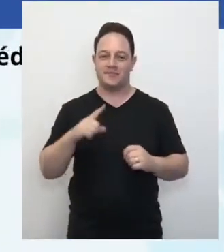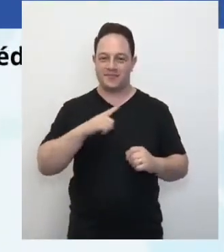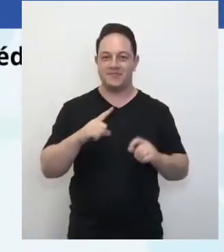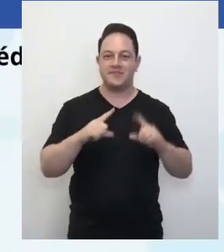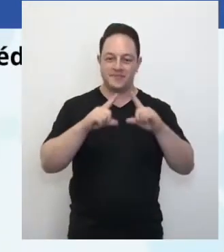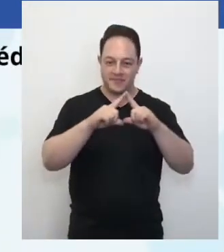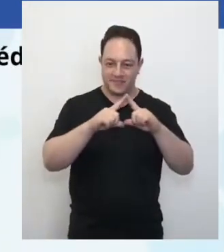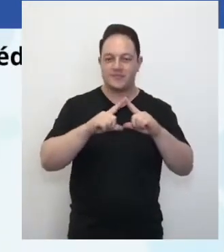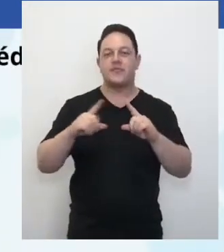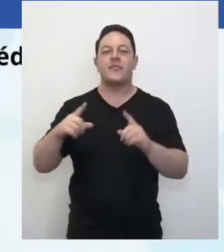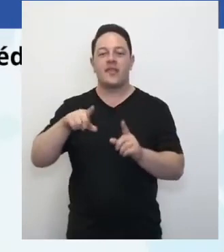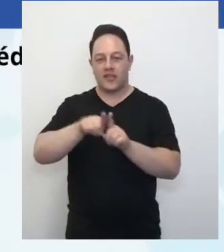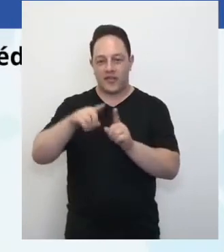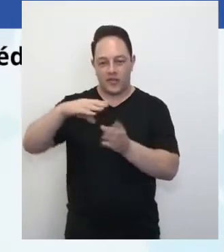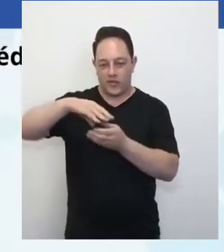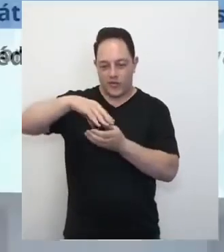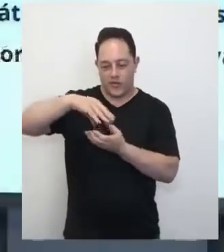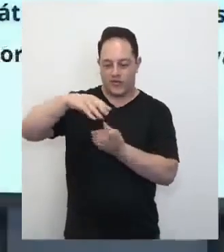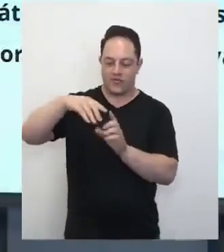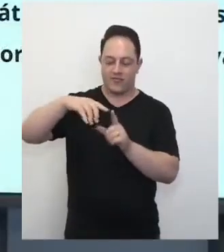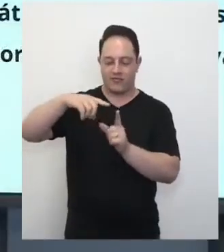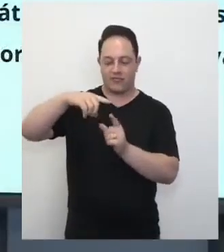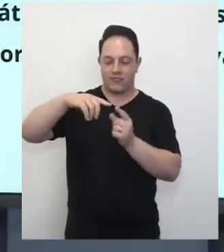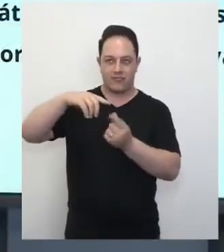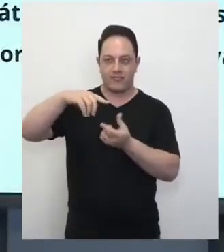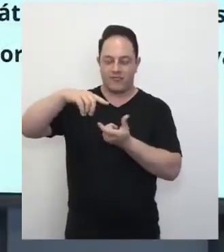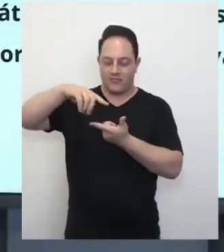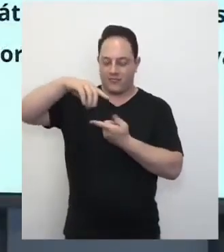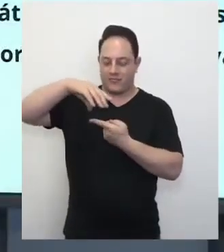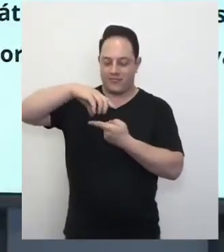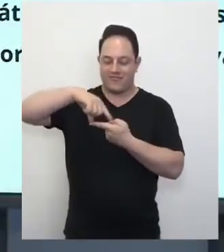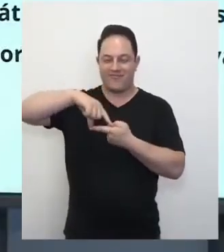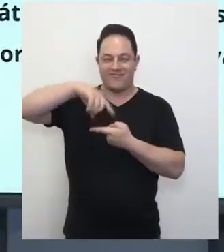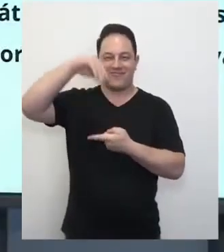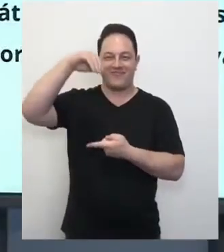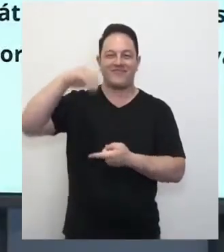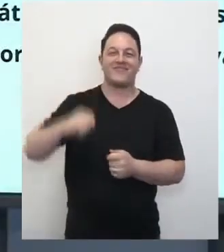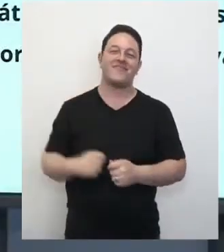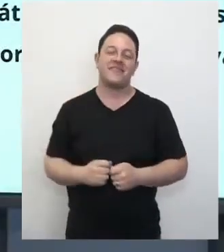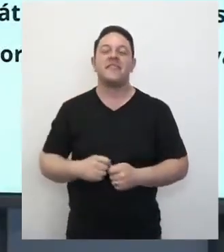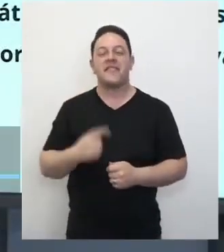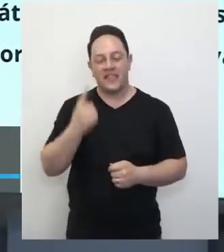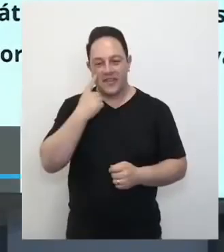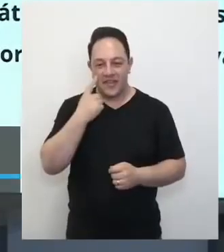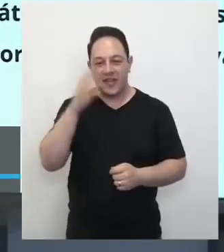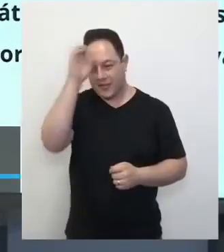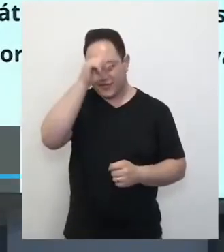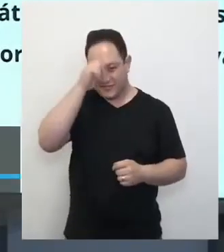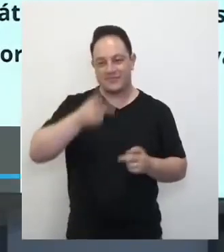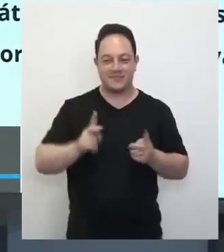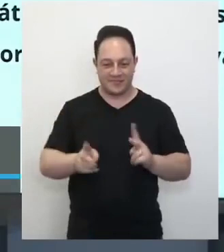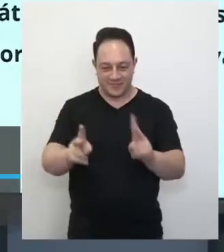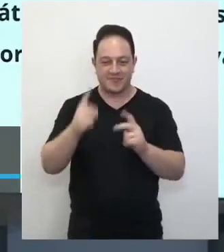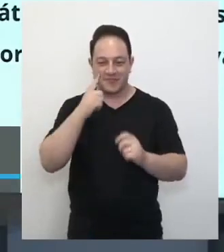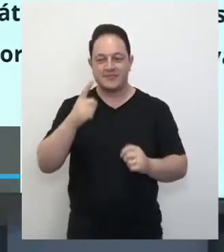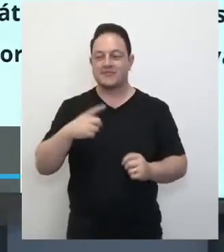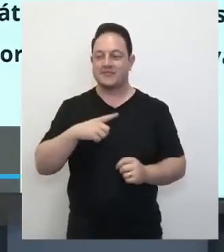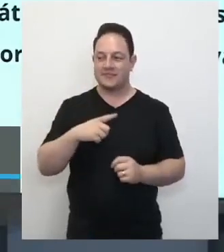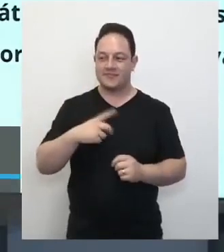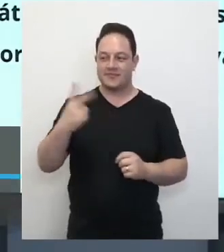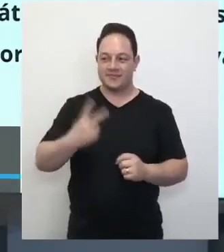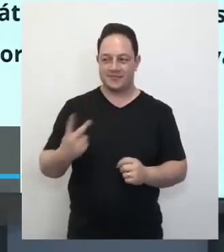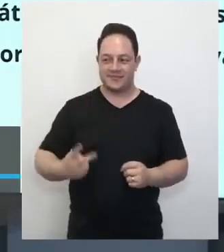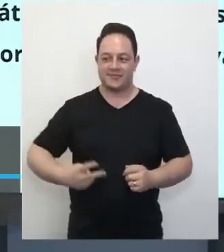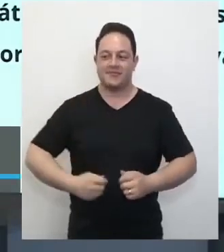razão de semelhança esta aula faz parte do material aprender sempre Volume 2 e nós estamos na